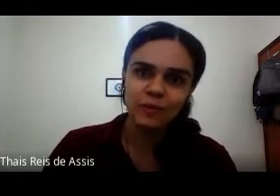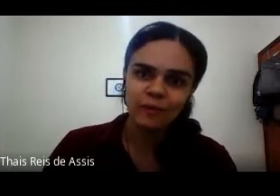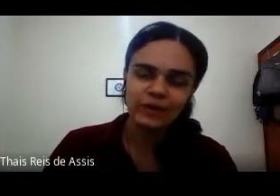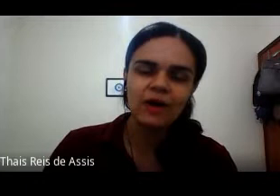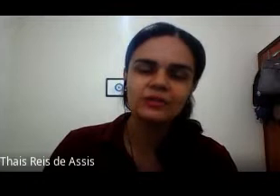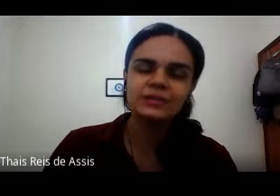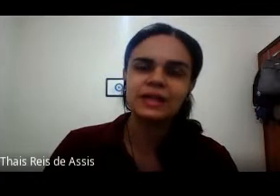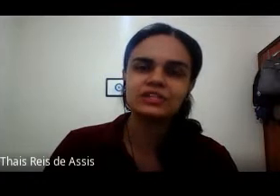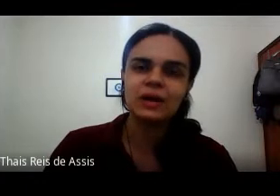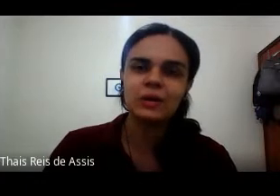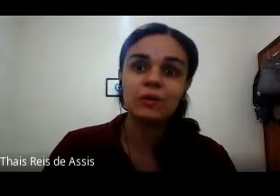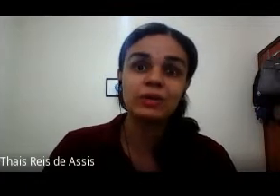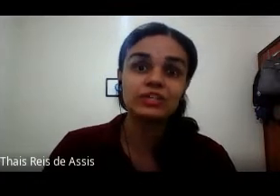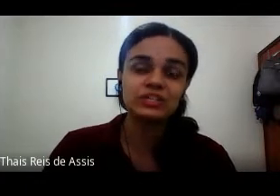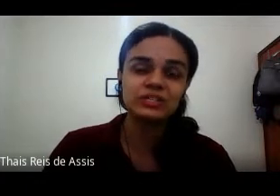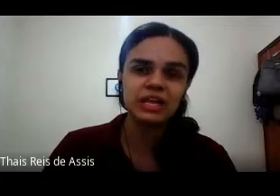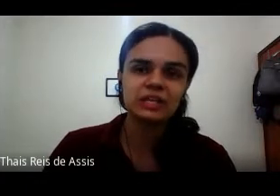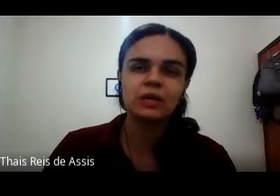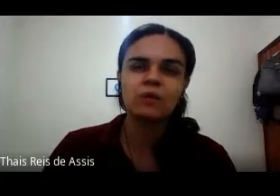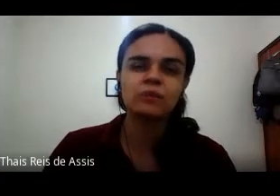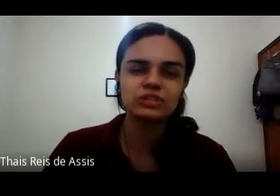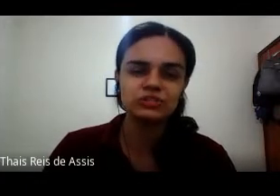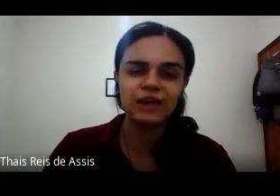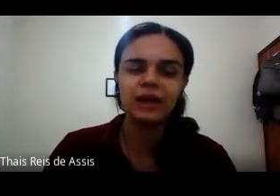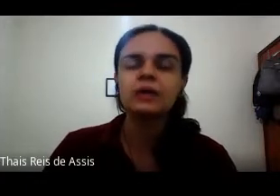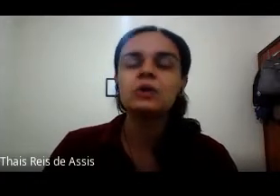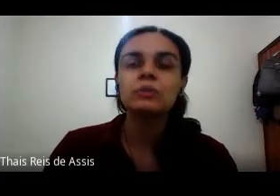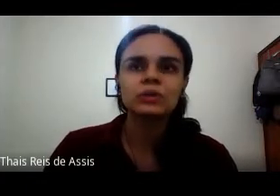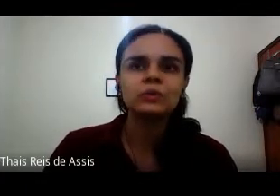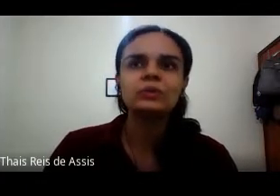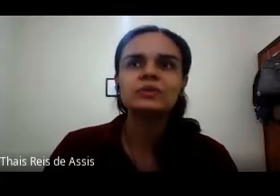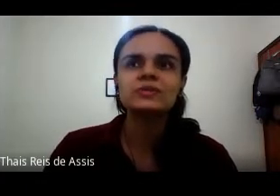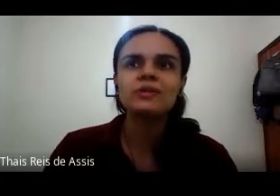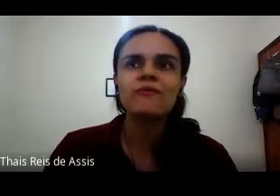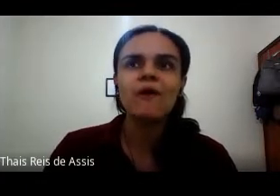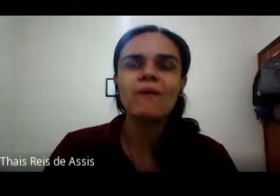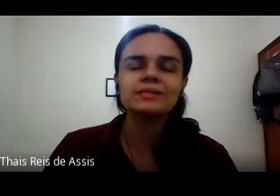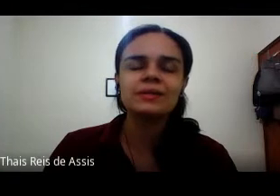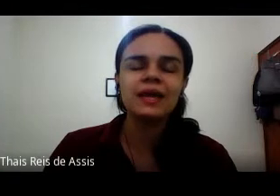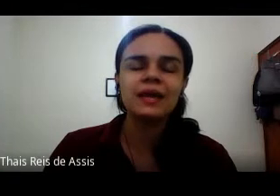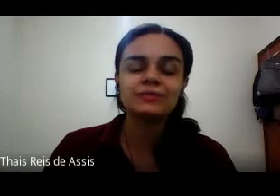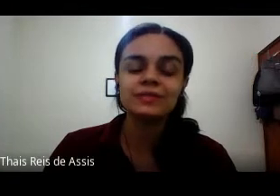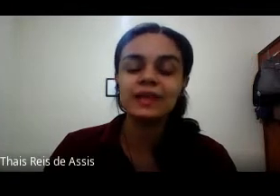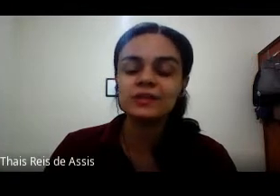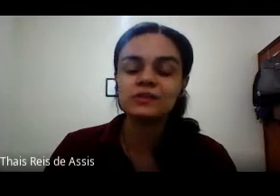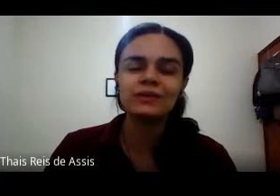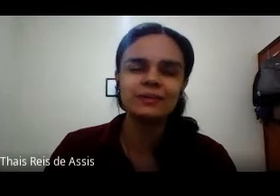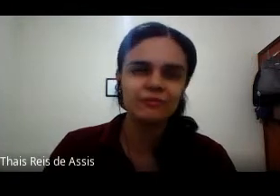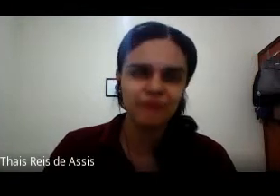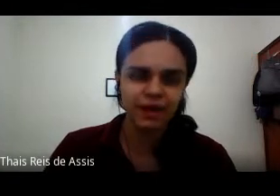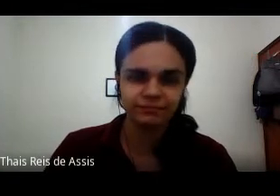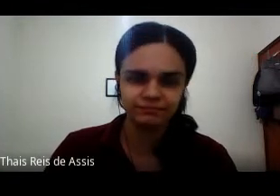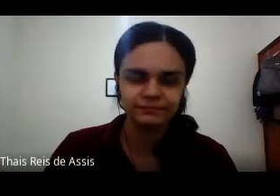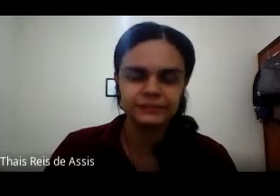postura corporal dentro de sala de aula, como que a gente senta, como que a gente fala, porque tudo isso são formas, é o silêncio que